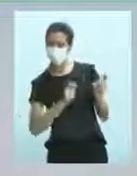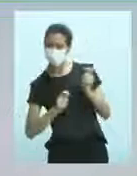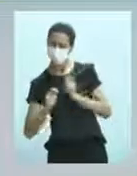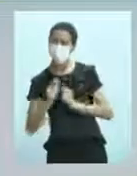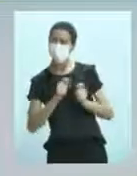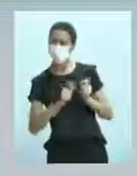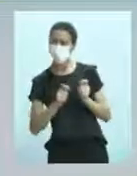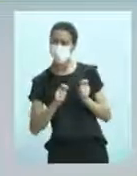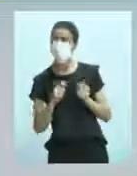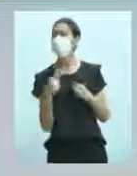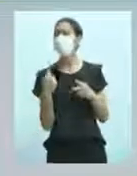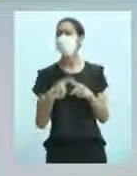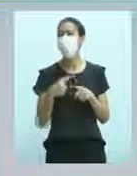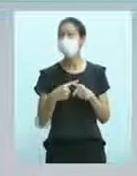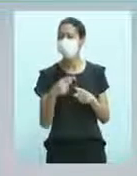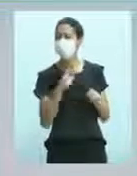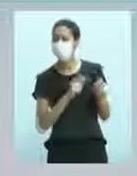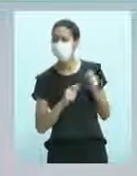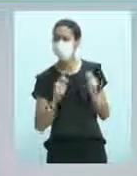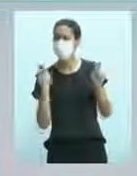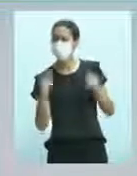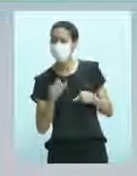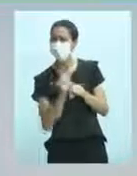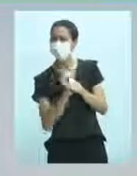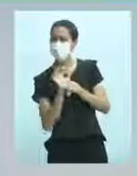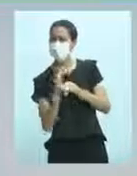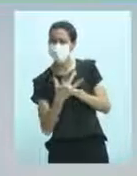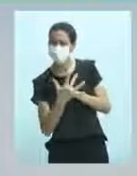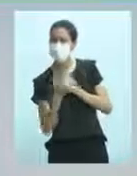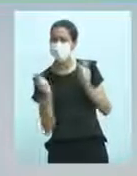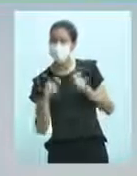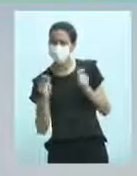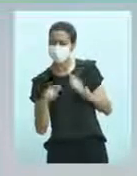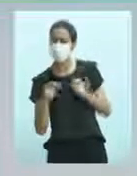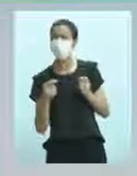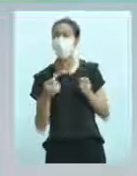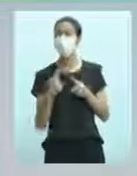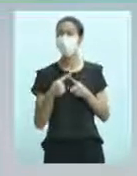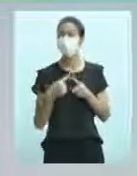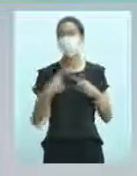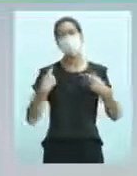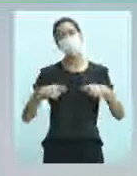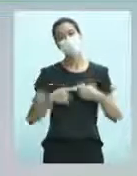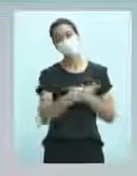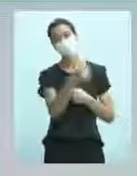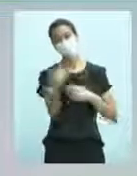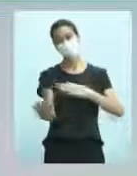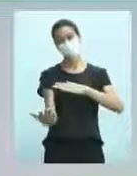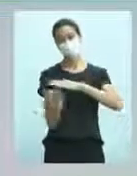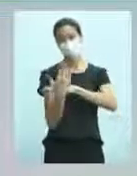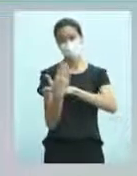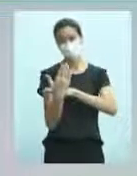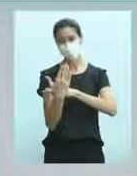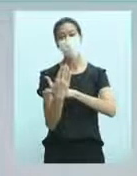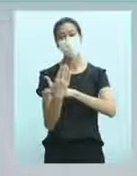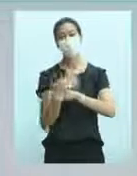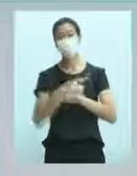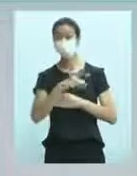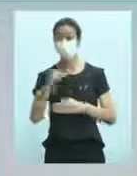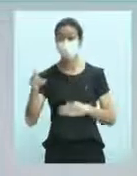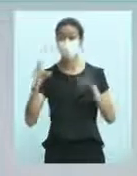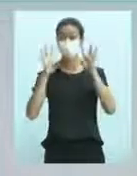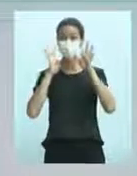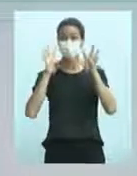controlável aqui no mato grosso do sul se quiser mantemos ver esse controle é preciso que a colaboração daqueles que